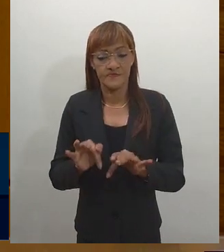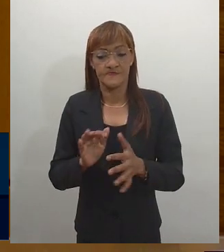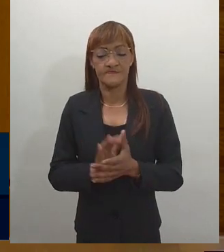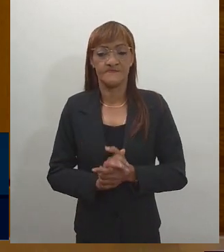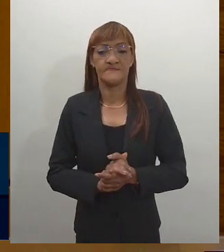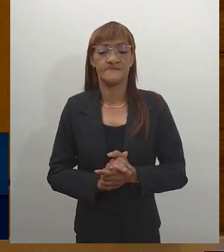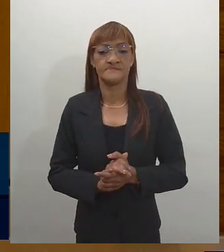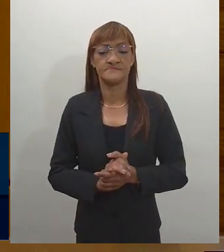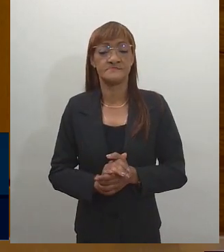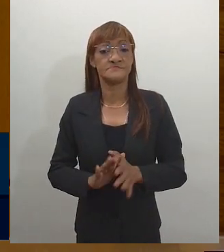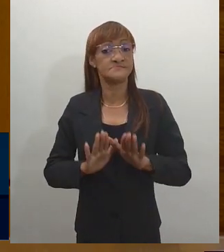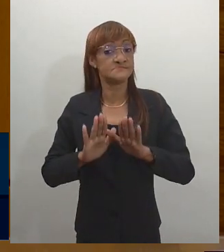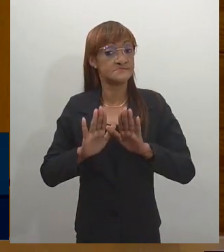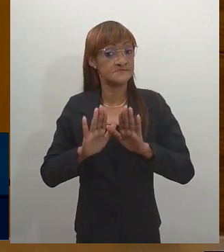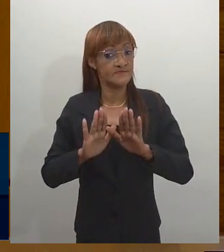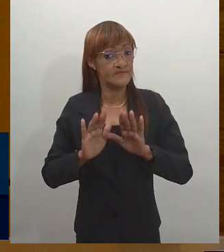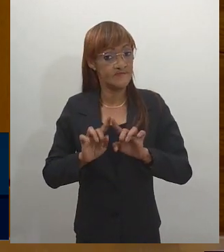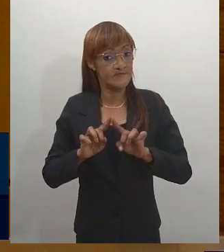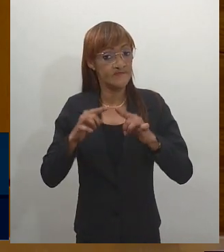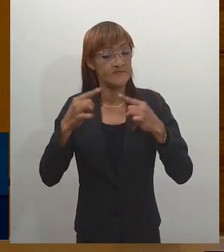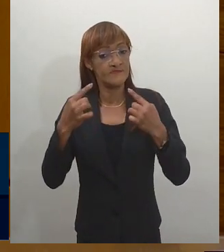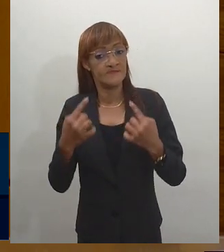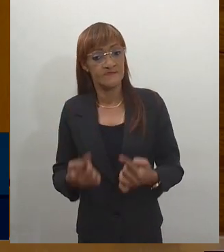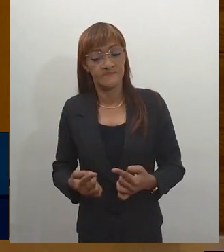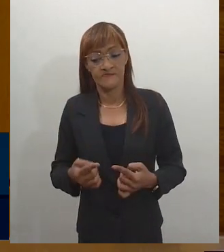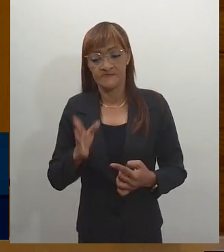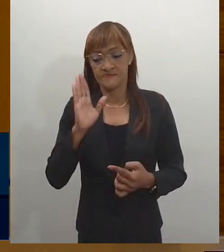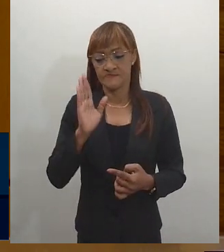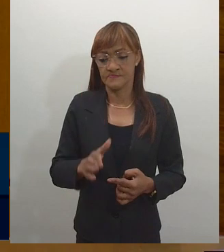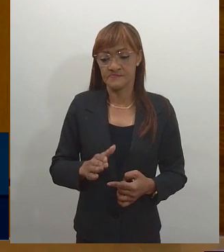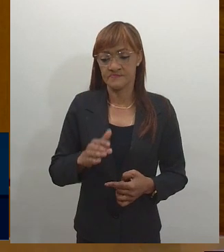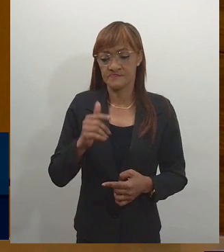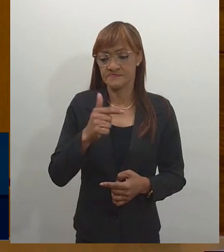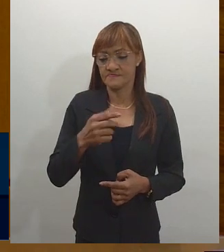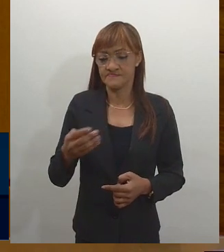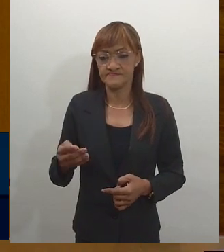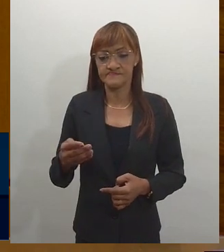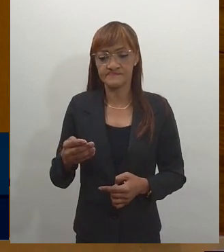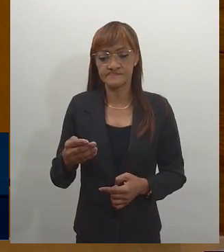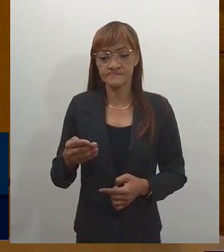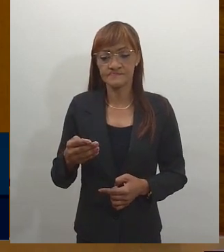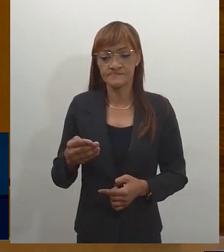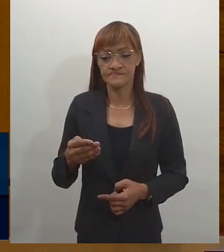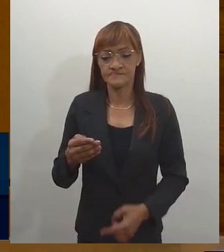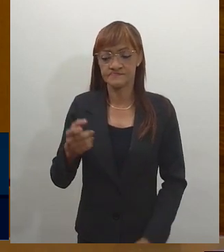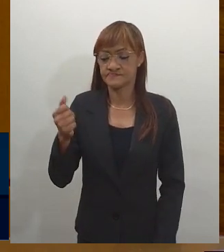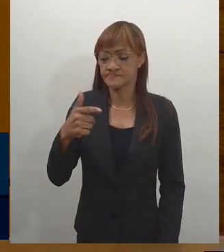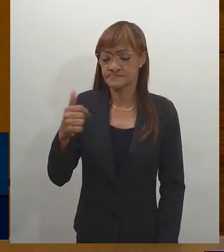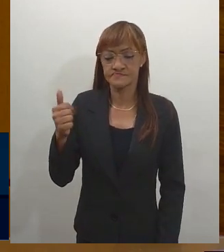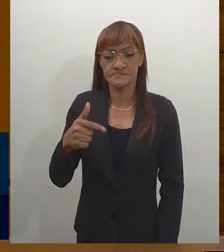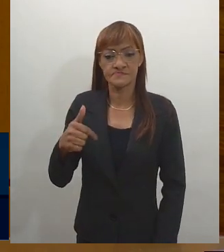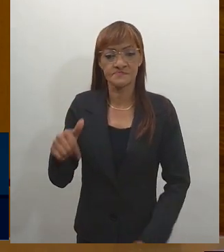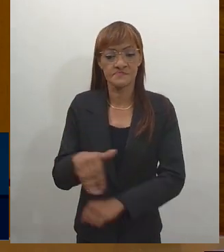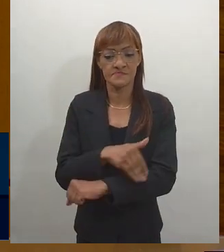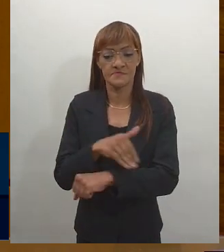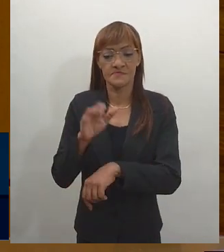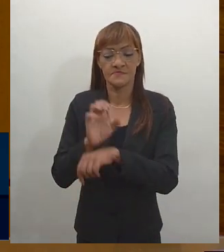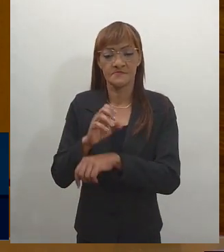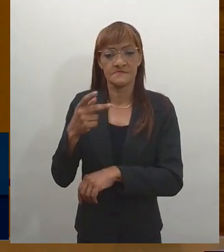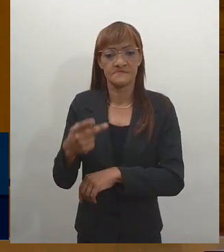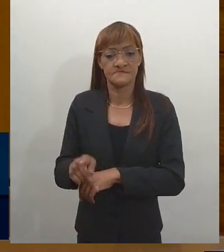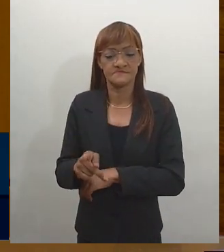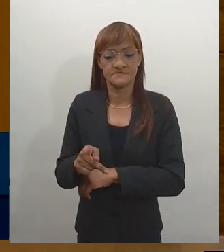15 dias passar em pelo menos 12 rodovias estaduais. E lógico, a gente vai tentar